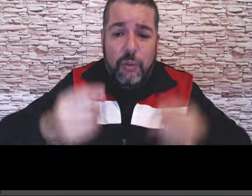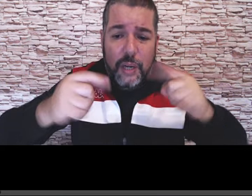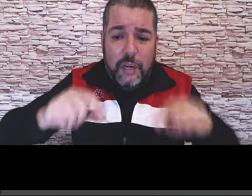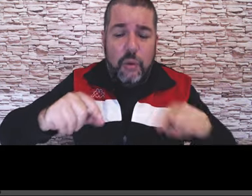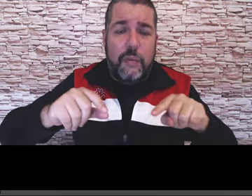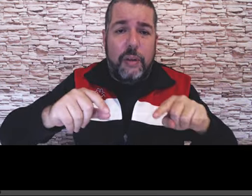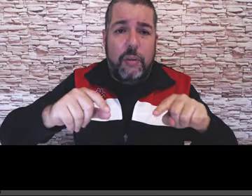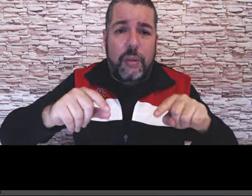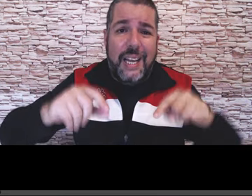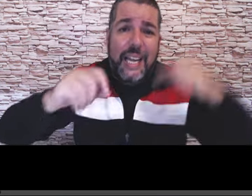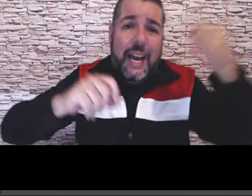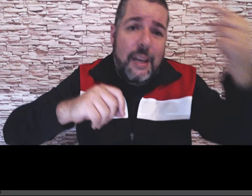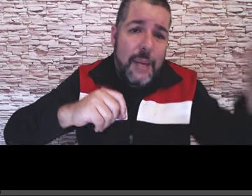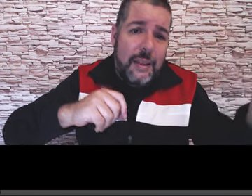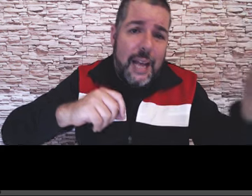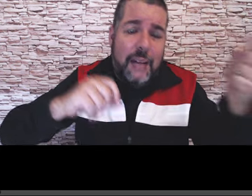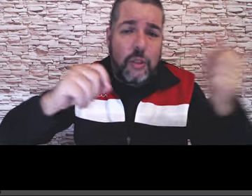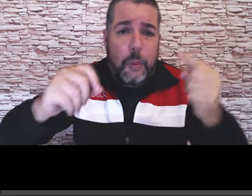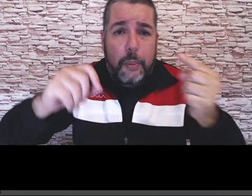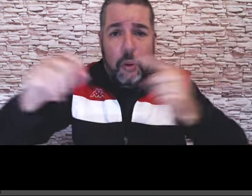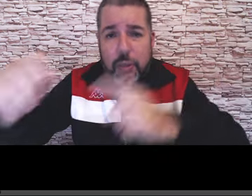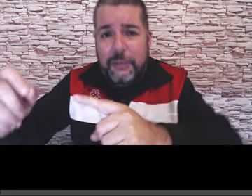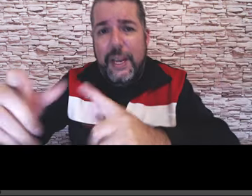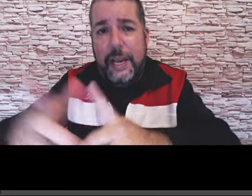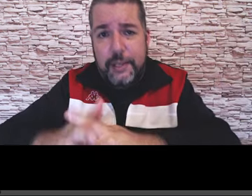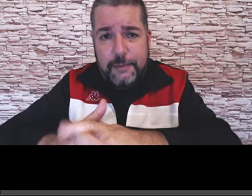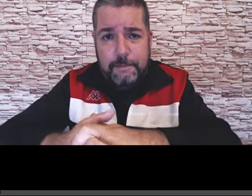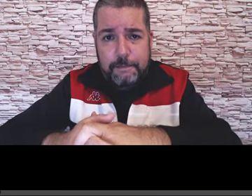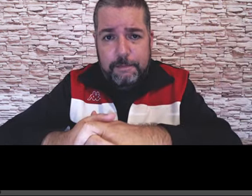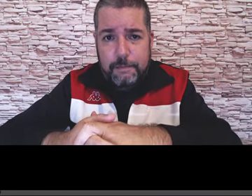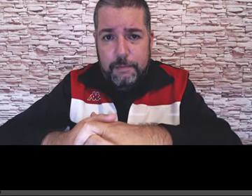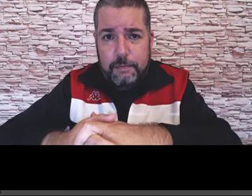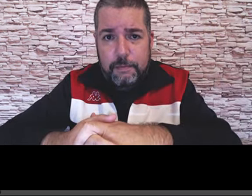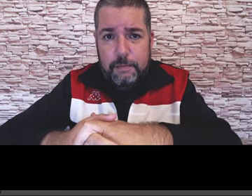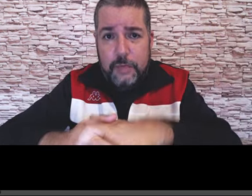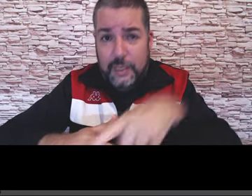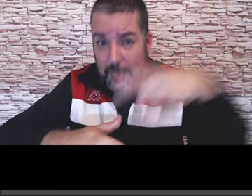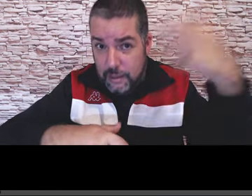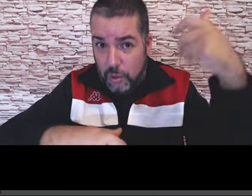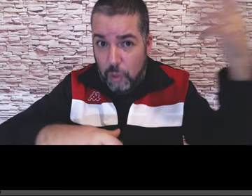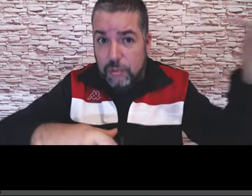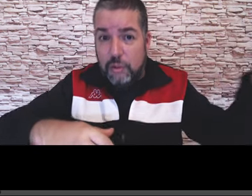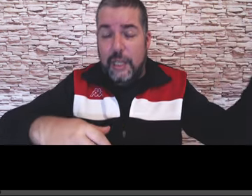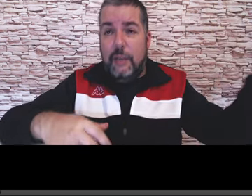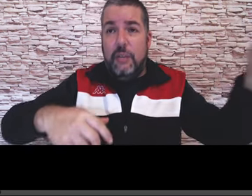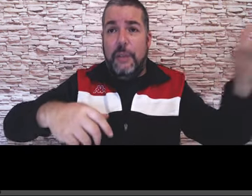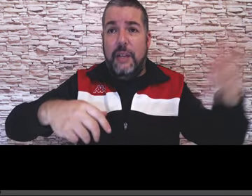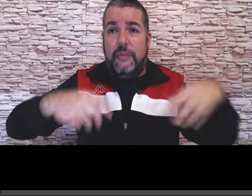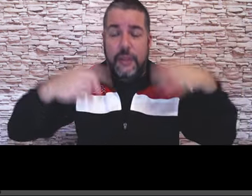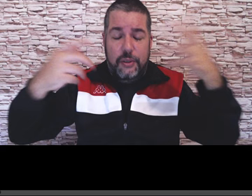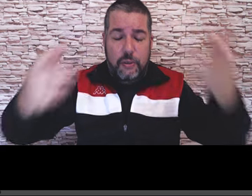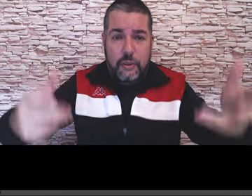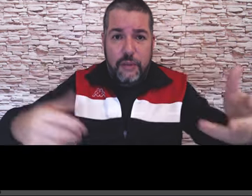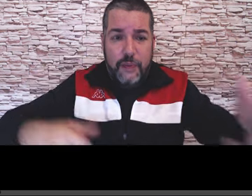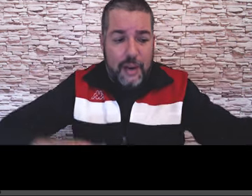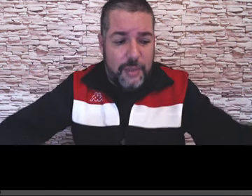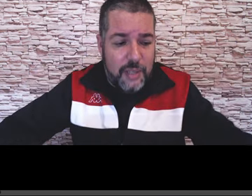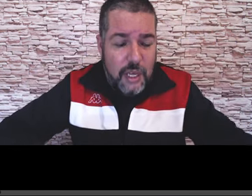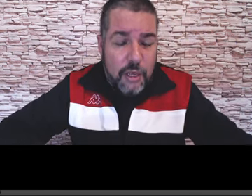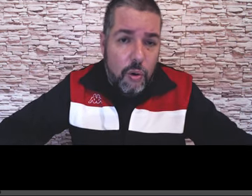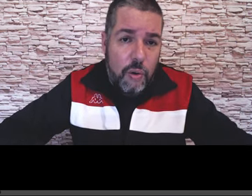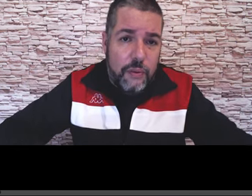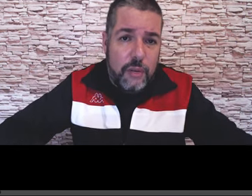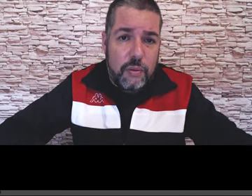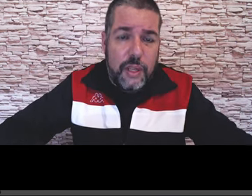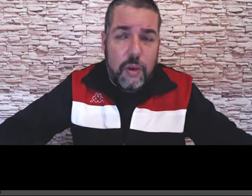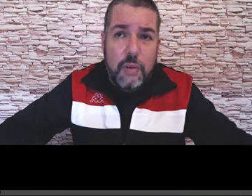justamente durante o governo Lula, alimentados por ProUni e Fies. Dentre outros tantos benefícios e verbas